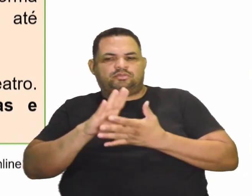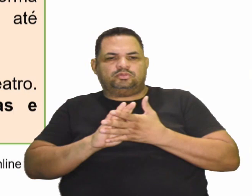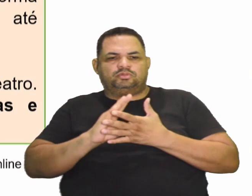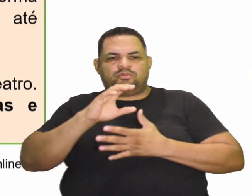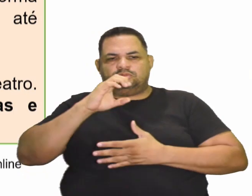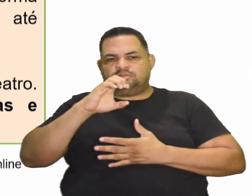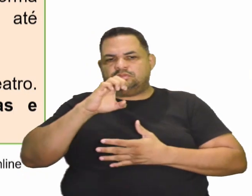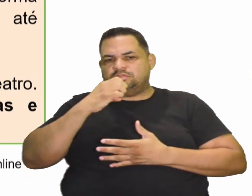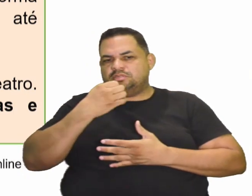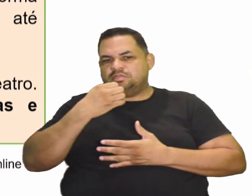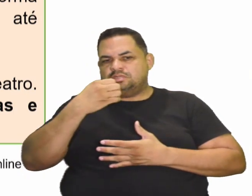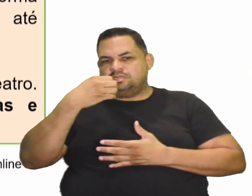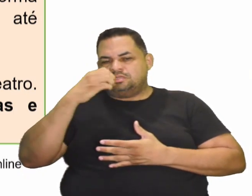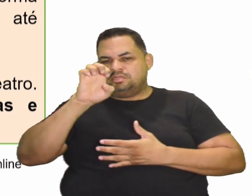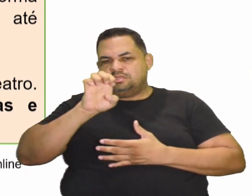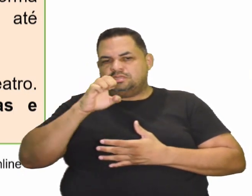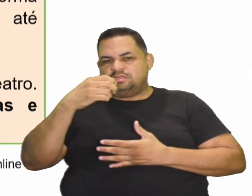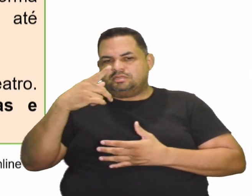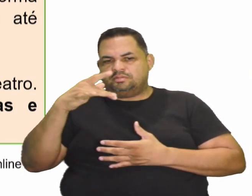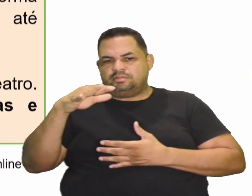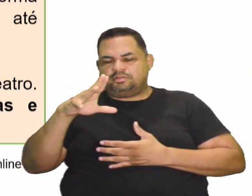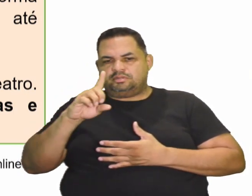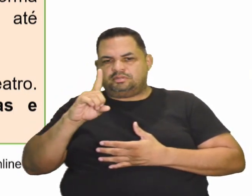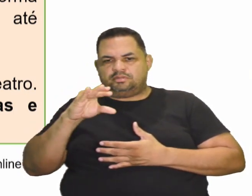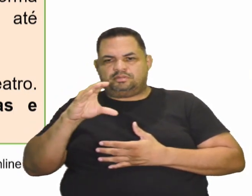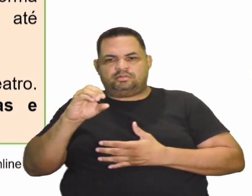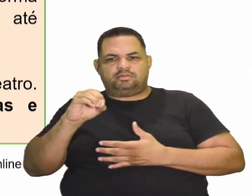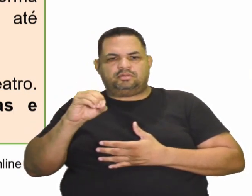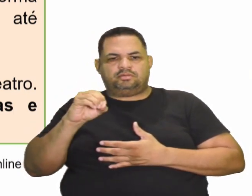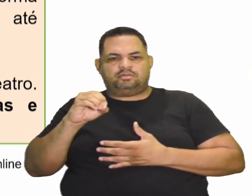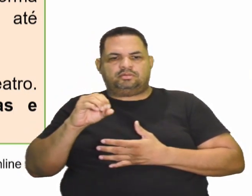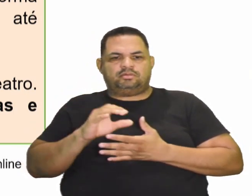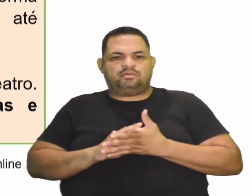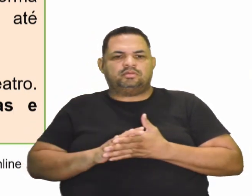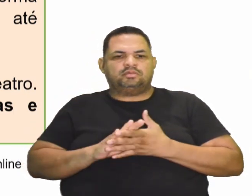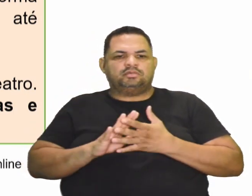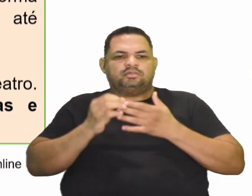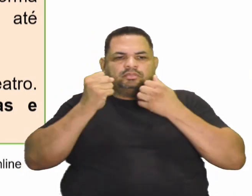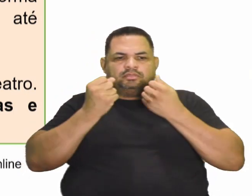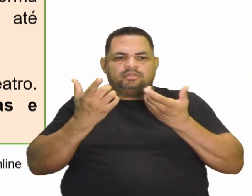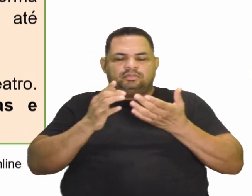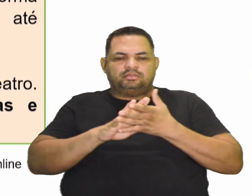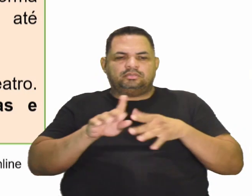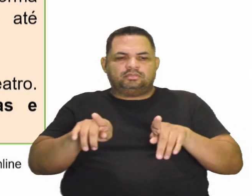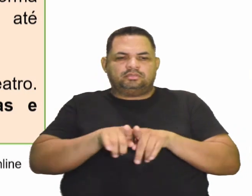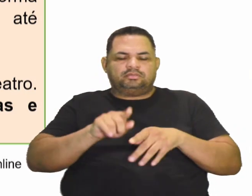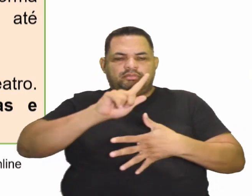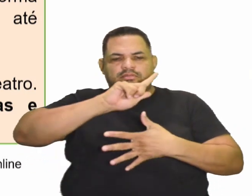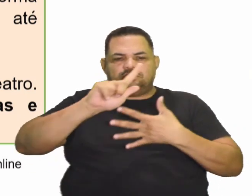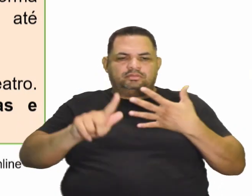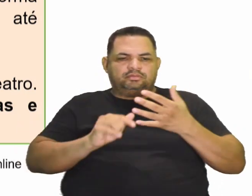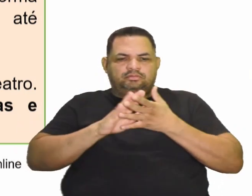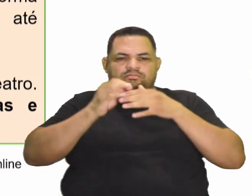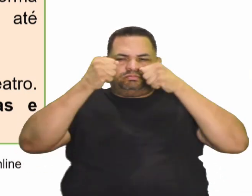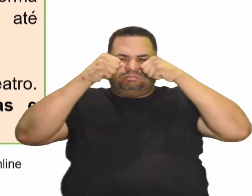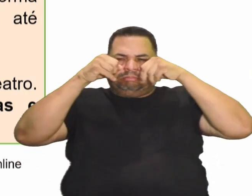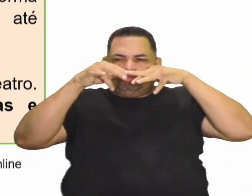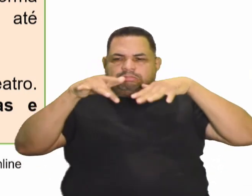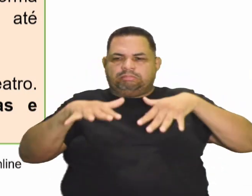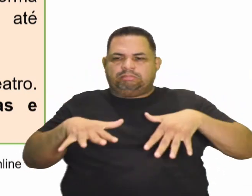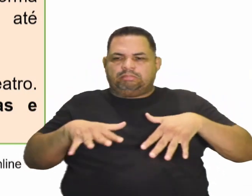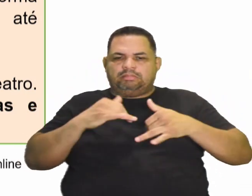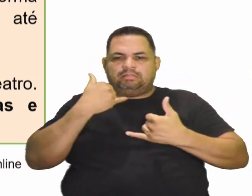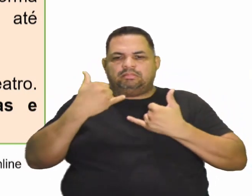outra aula sobre o gênero épico, surgido, né, lá já nesse período grego, e o gênero dramático e